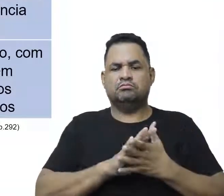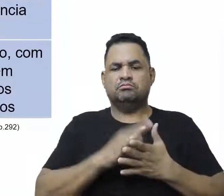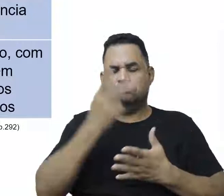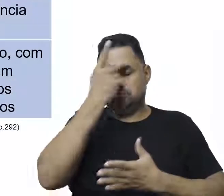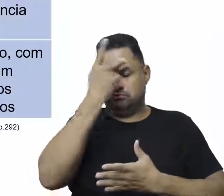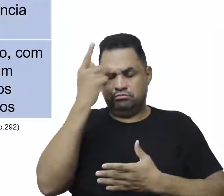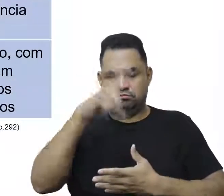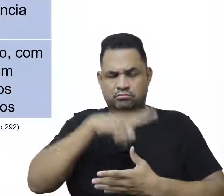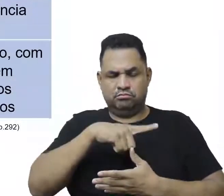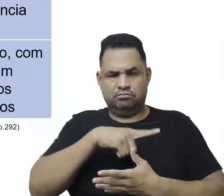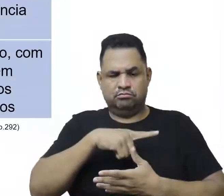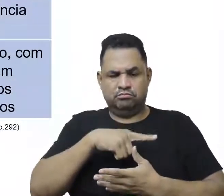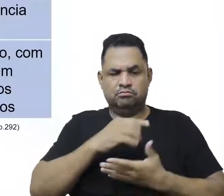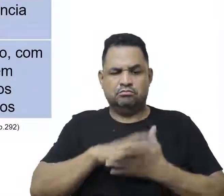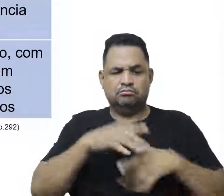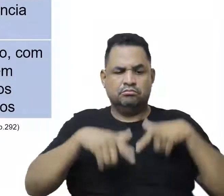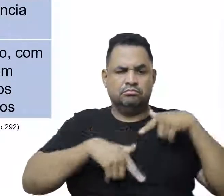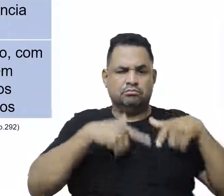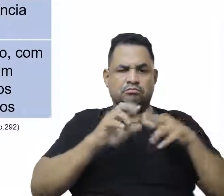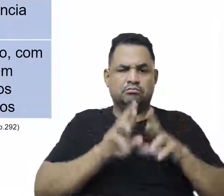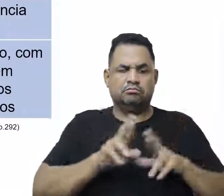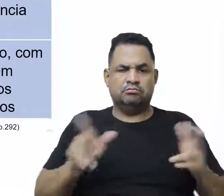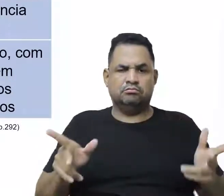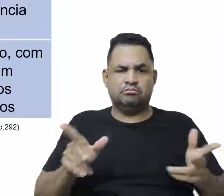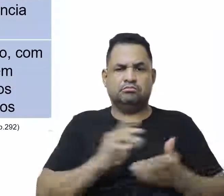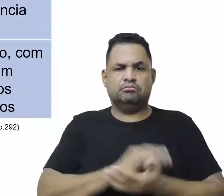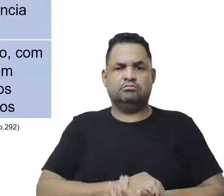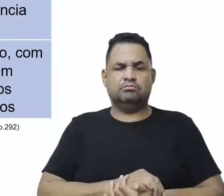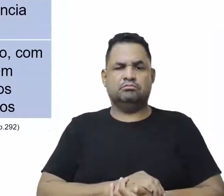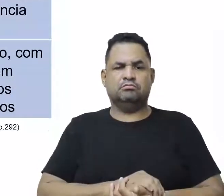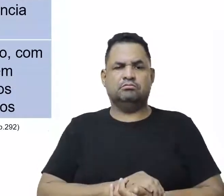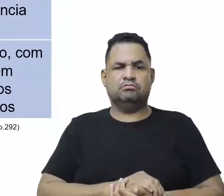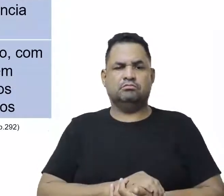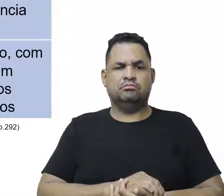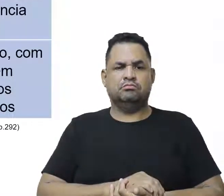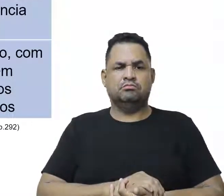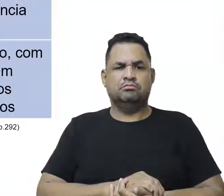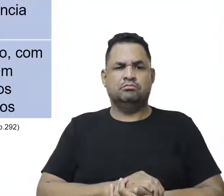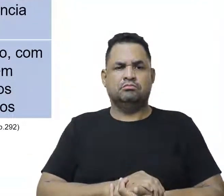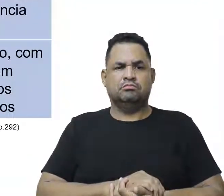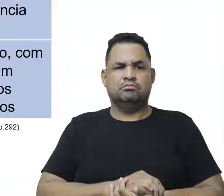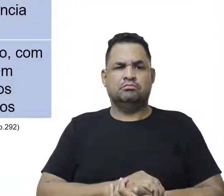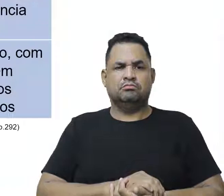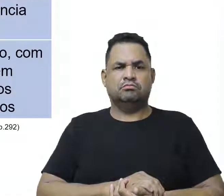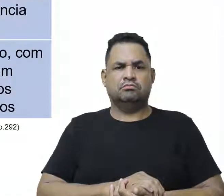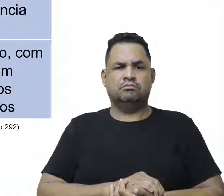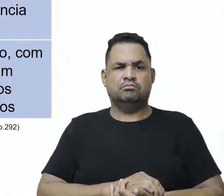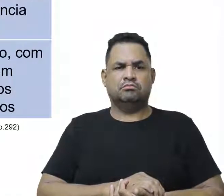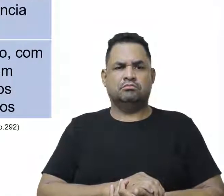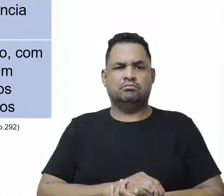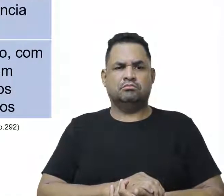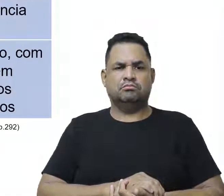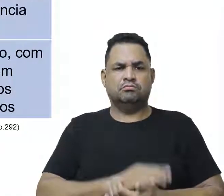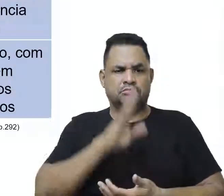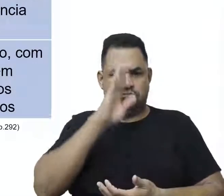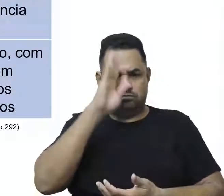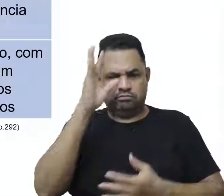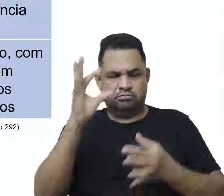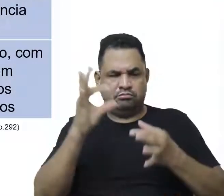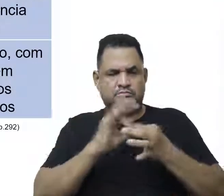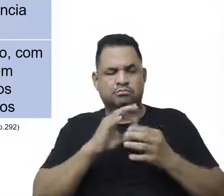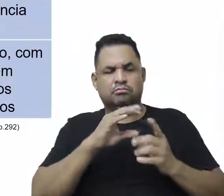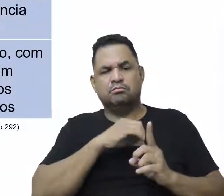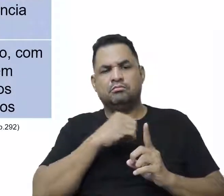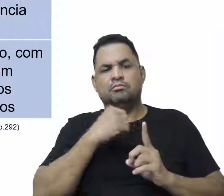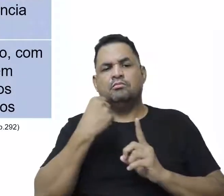pessoa tem produz enfim são diferentes é na o tipo de solidariedade principal vínculo